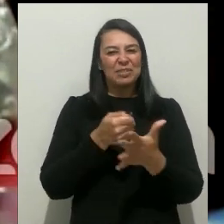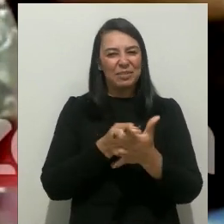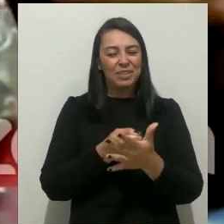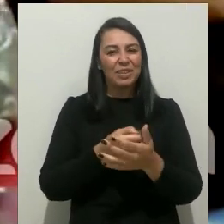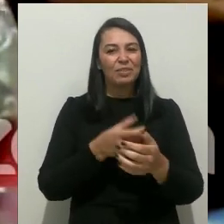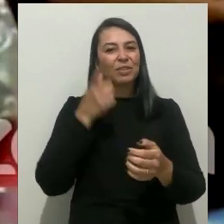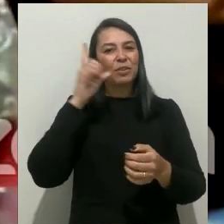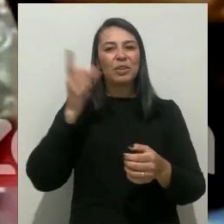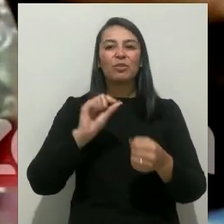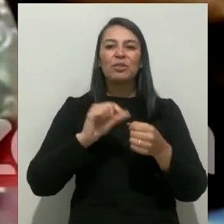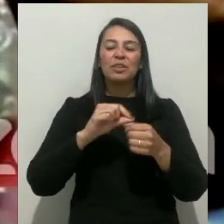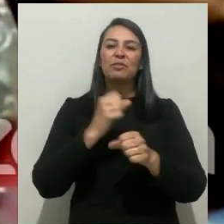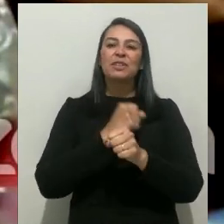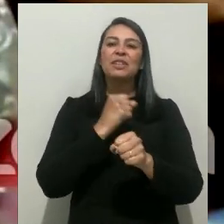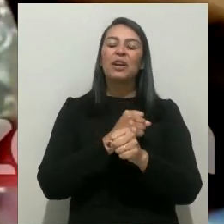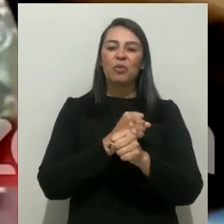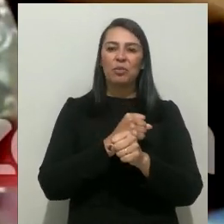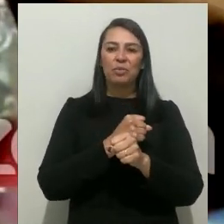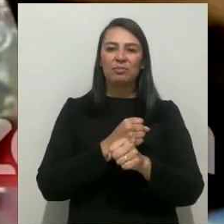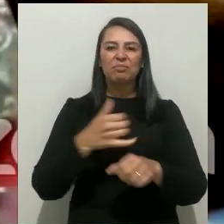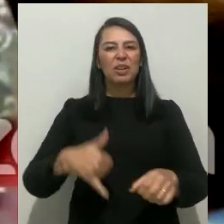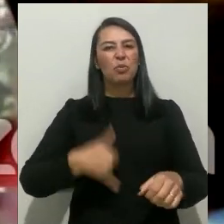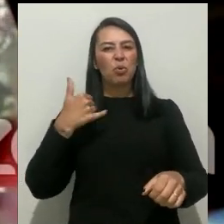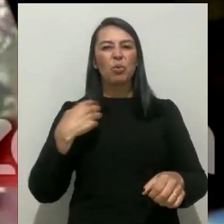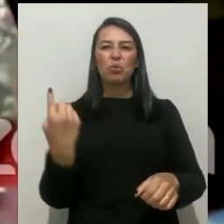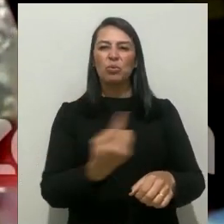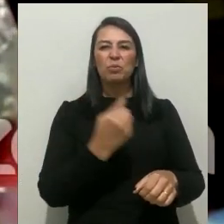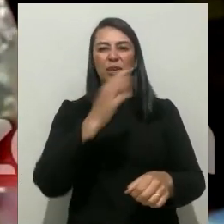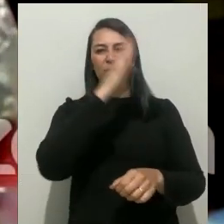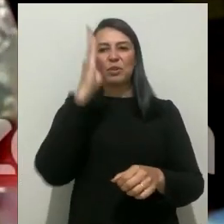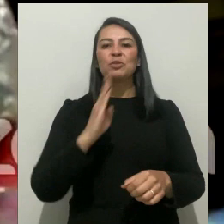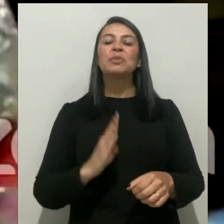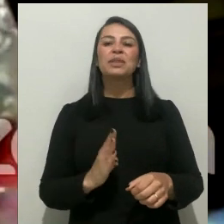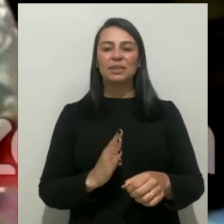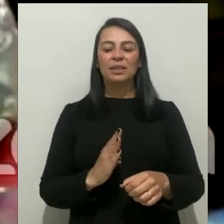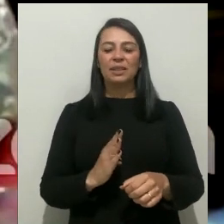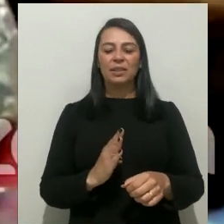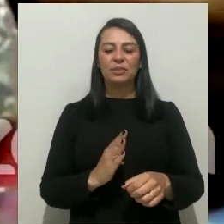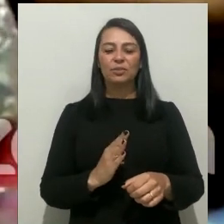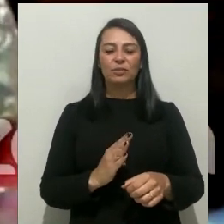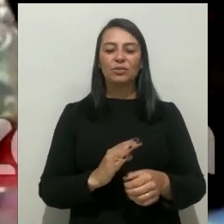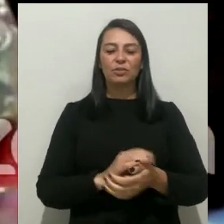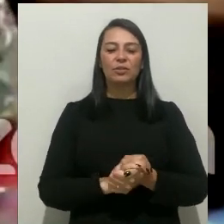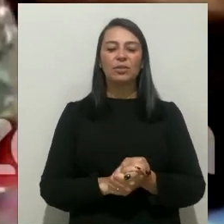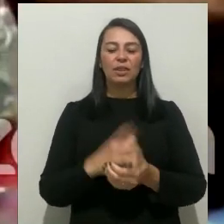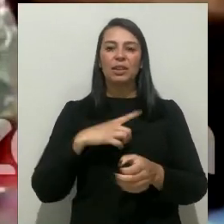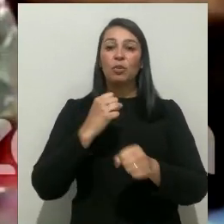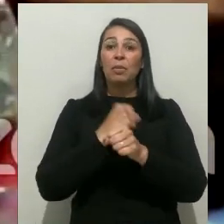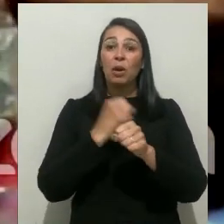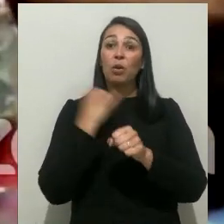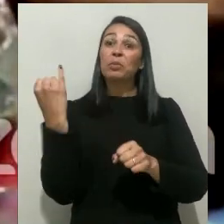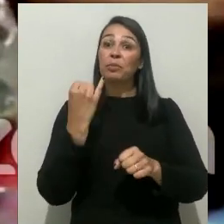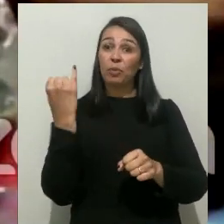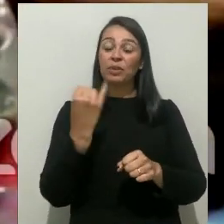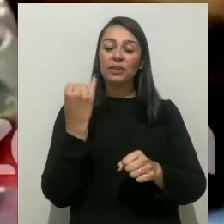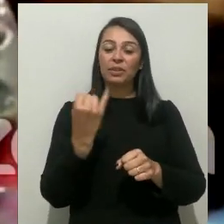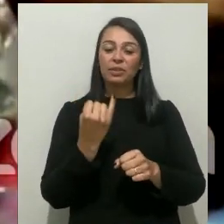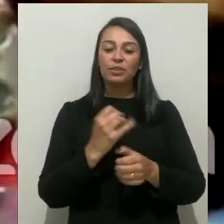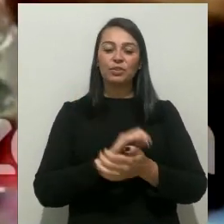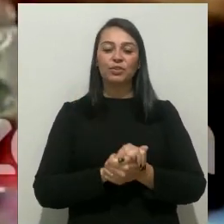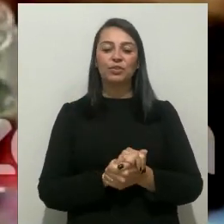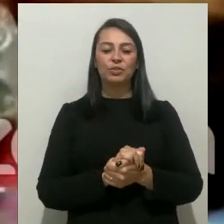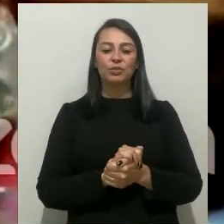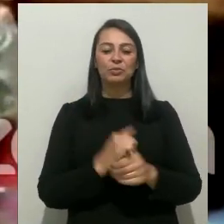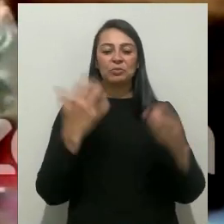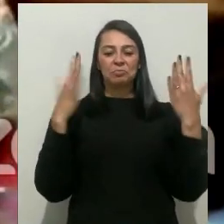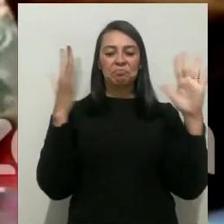está lá até hoje nisso, né? É incrível. É um orgulho para nós brasileiros termos esse elemento lá em cima de uma obra como essa.